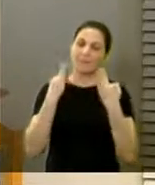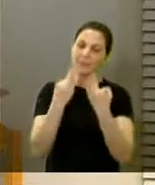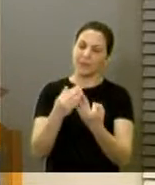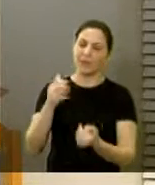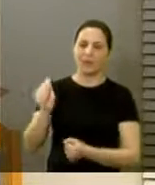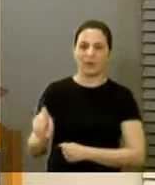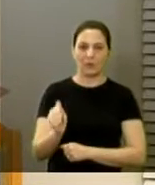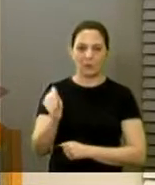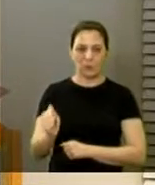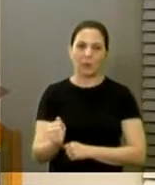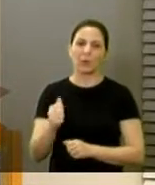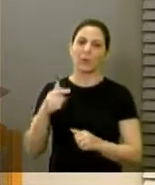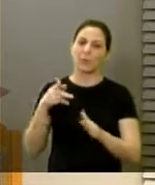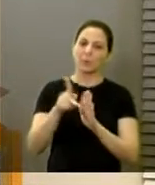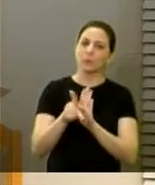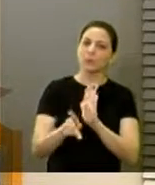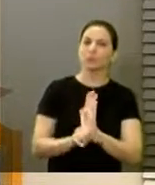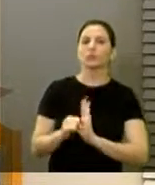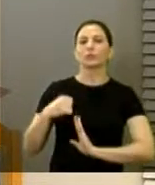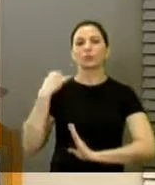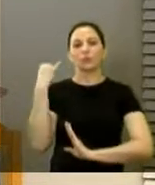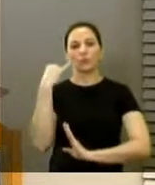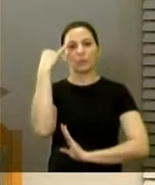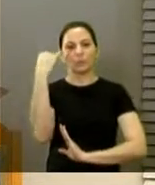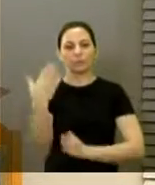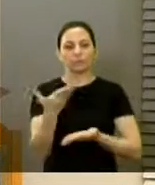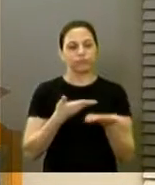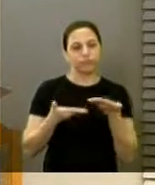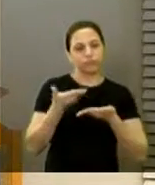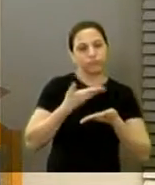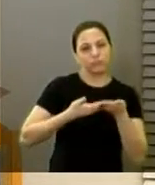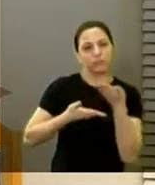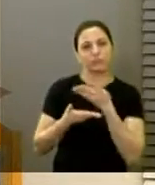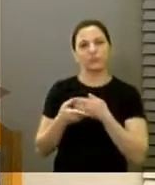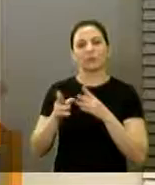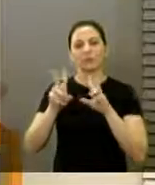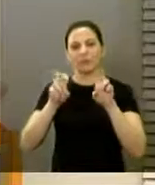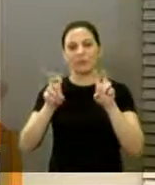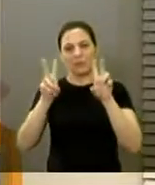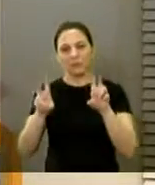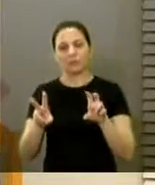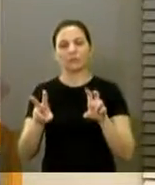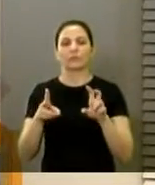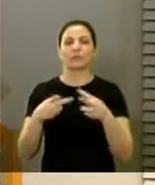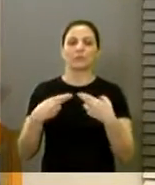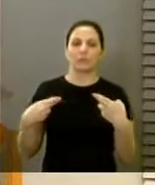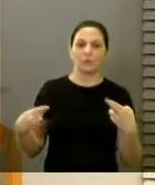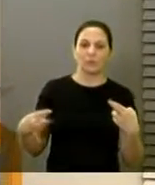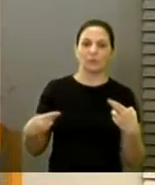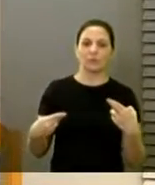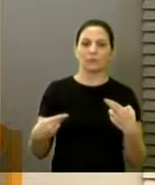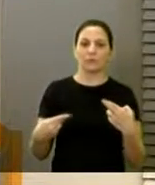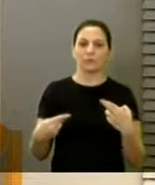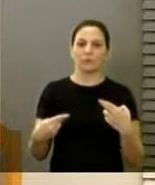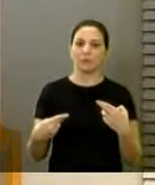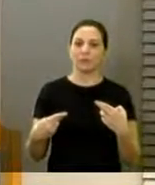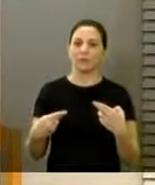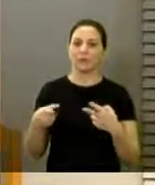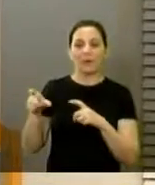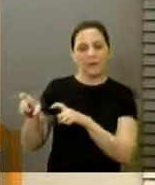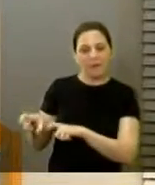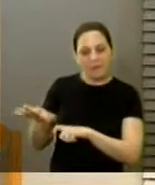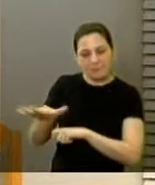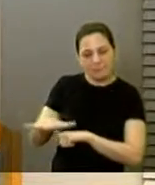outros projetos importantes também dialogamos muito a respeito da situação dos assentados